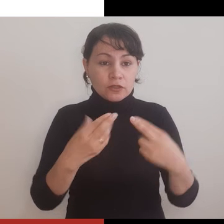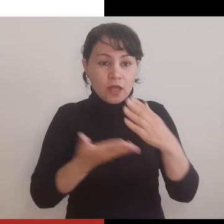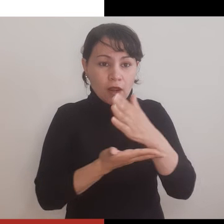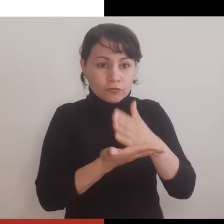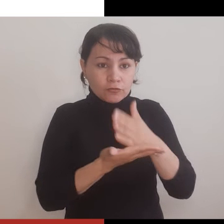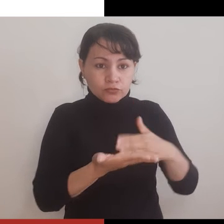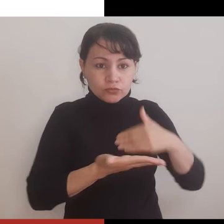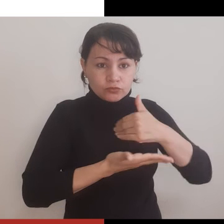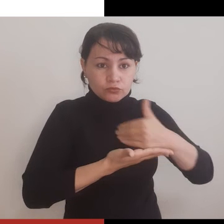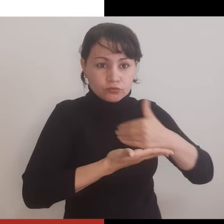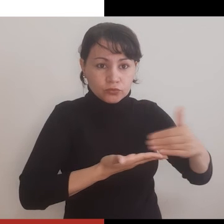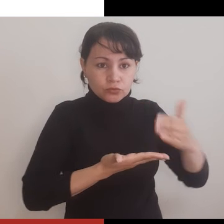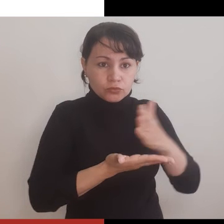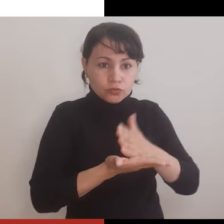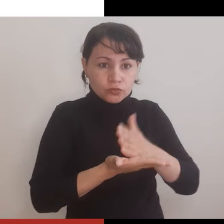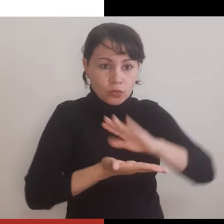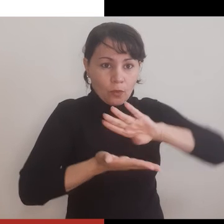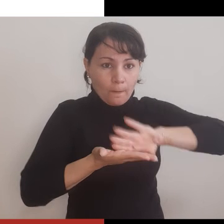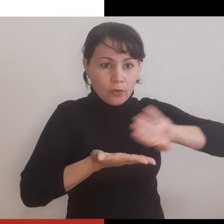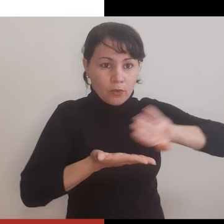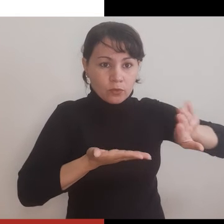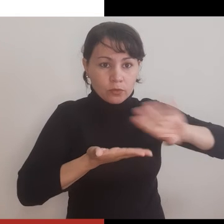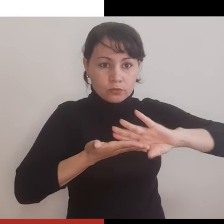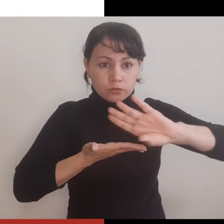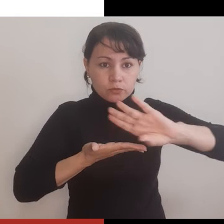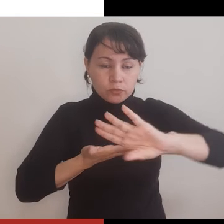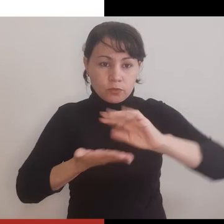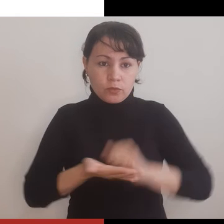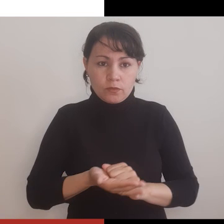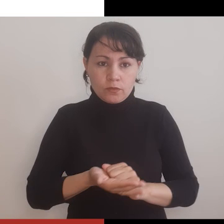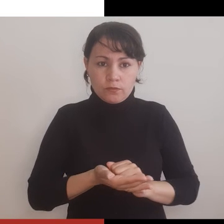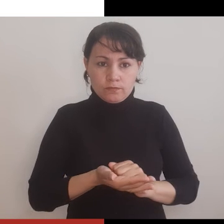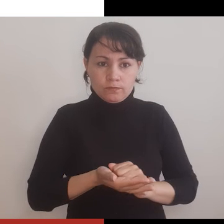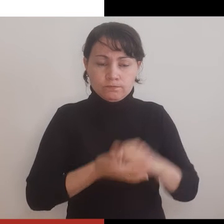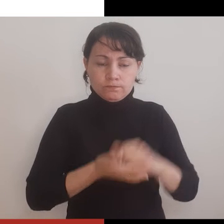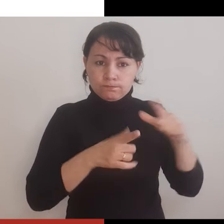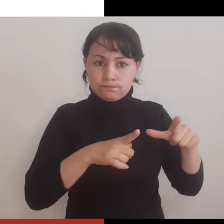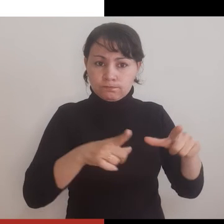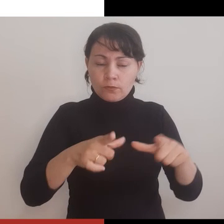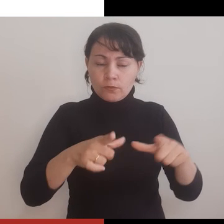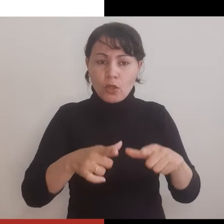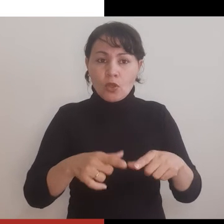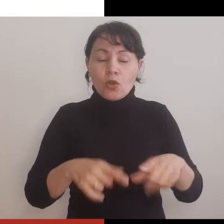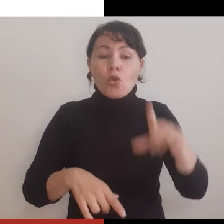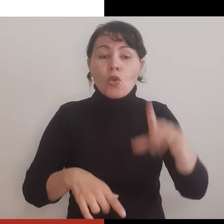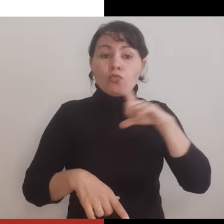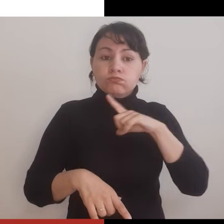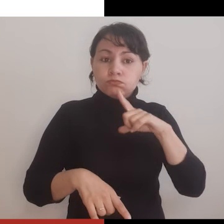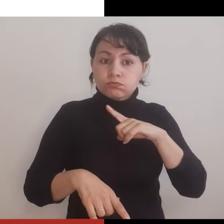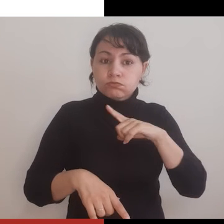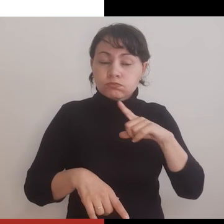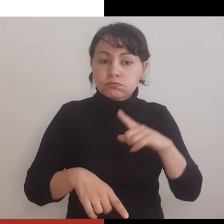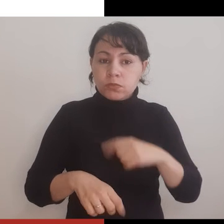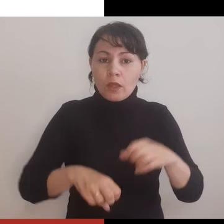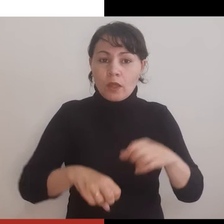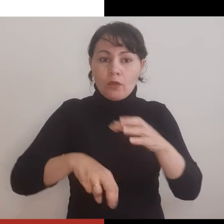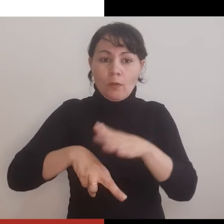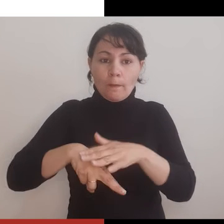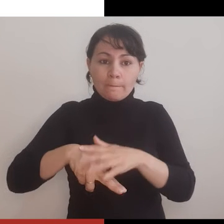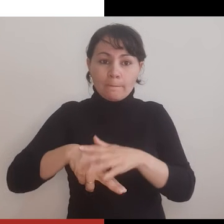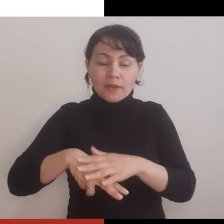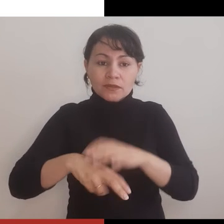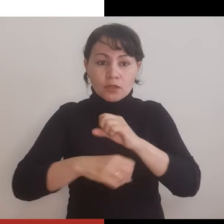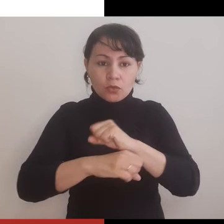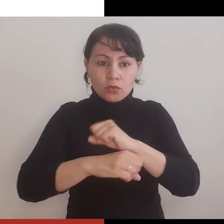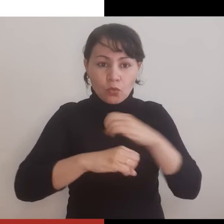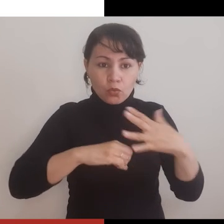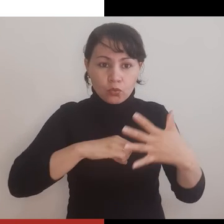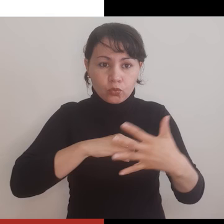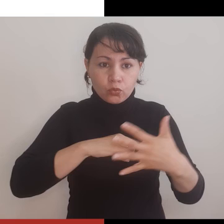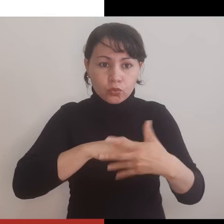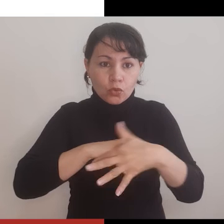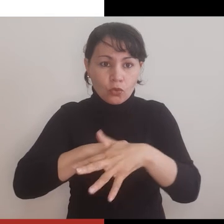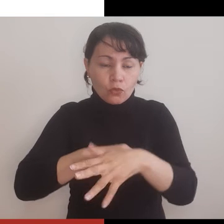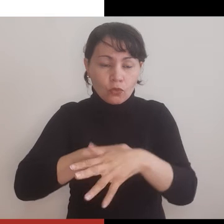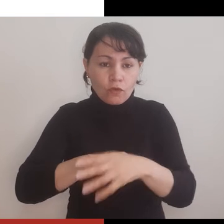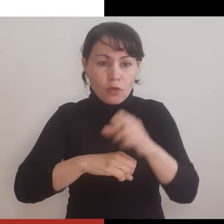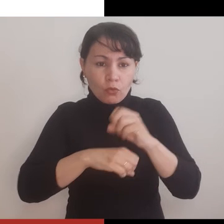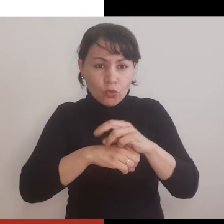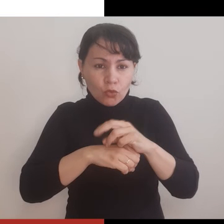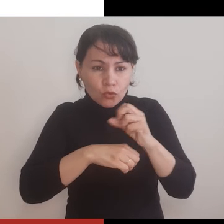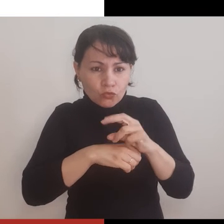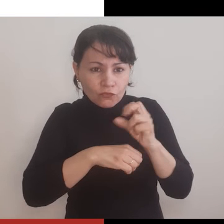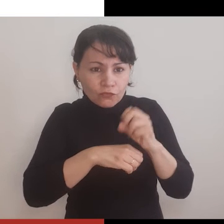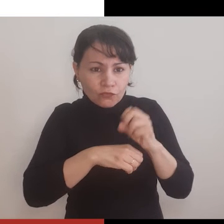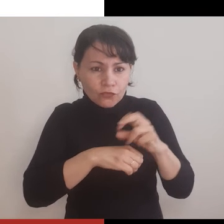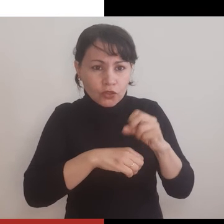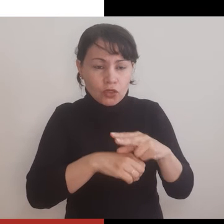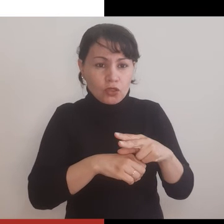áreas. Por quê? Quando você tem um paciente contaminado por um vírus em que ele